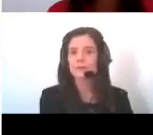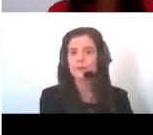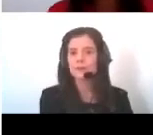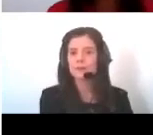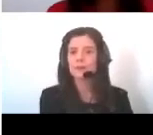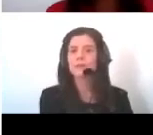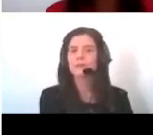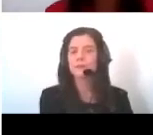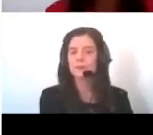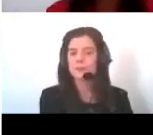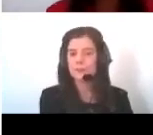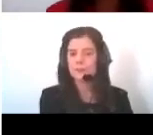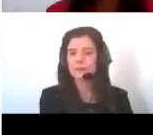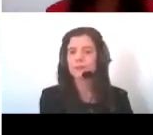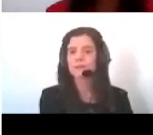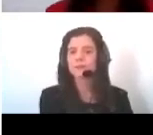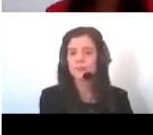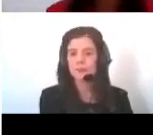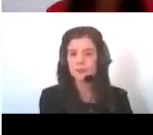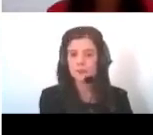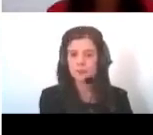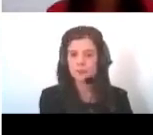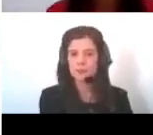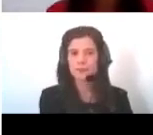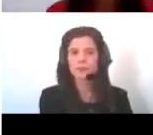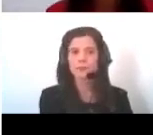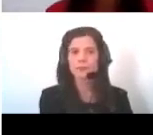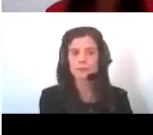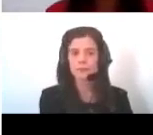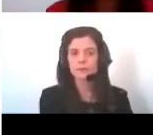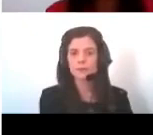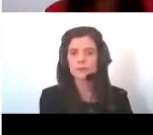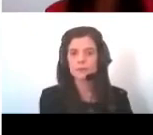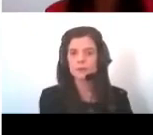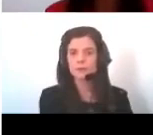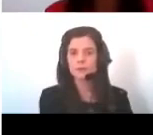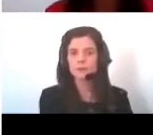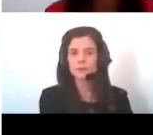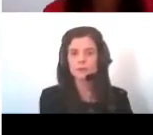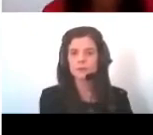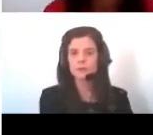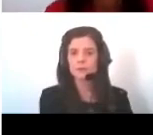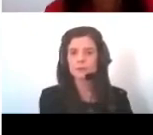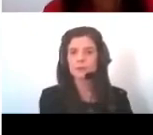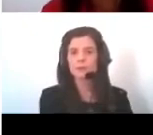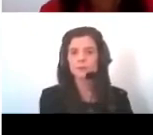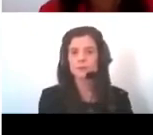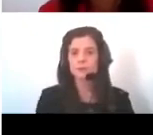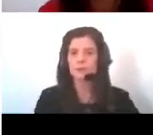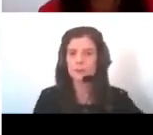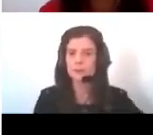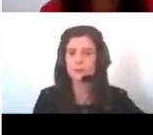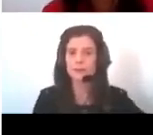Tem lá um panorama de todas as secretarias, mas assim, a gente também colocou aqui